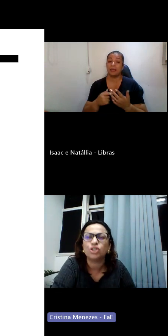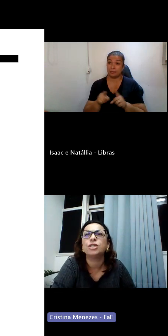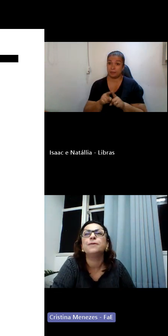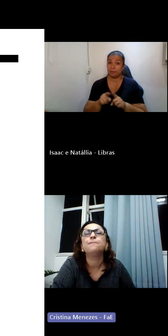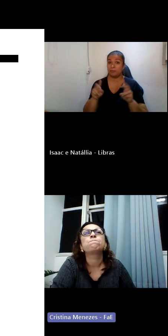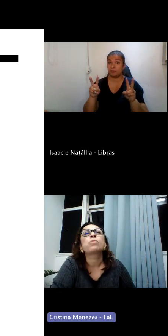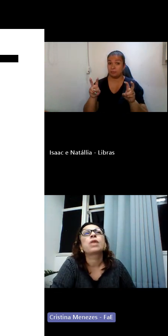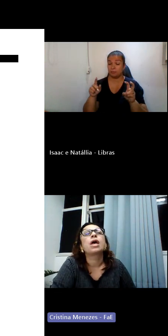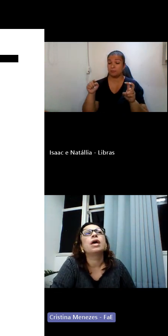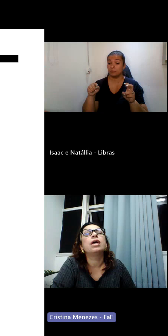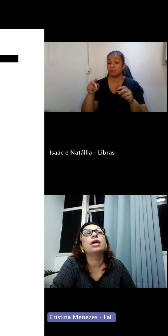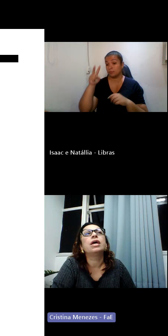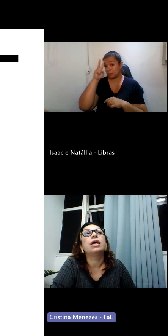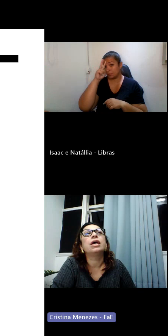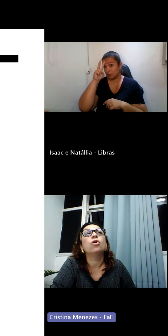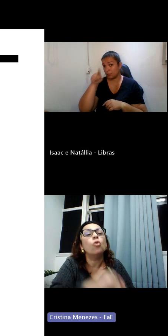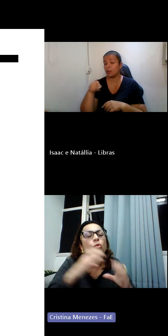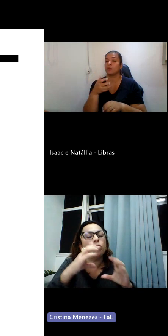disciplina